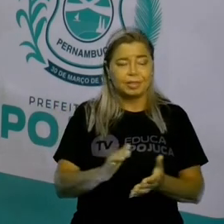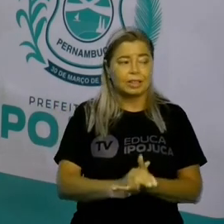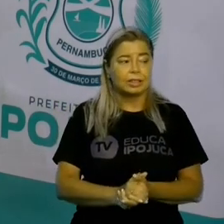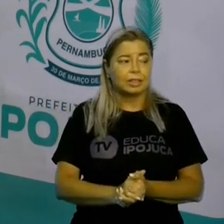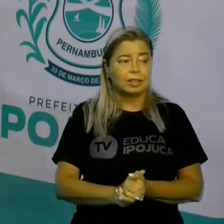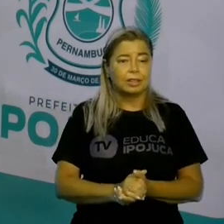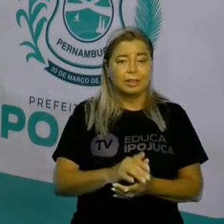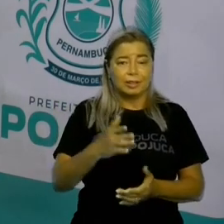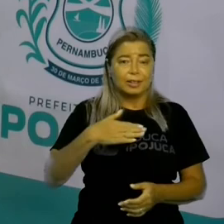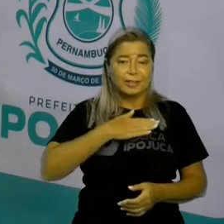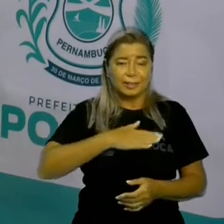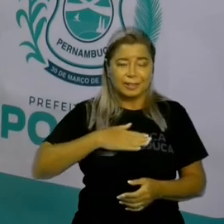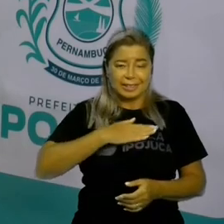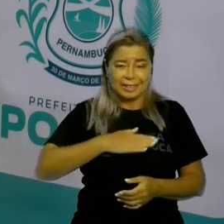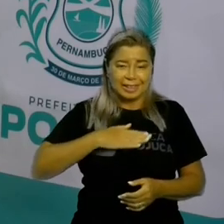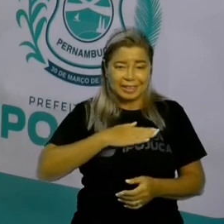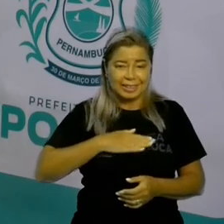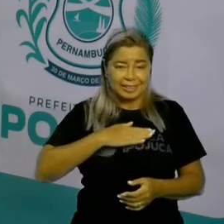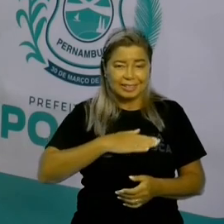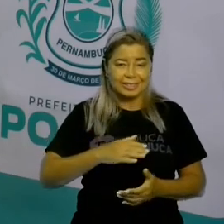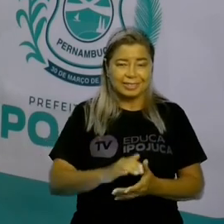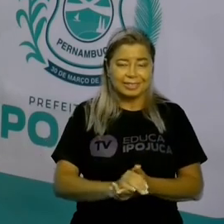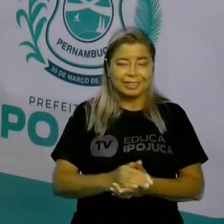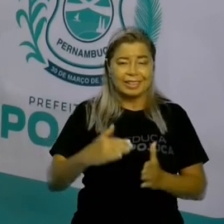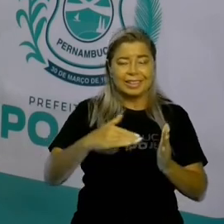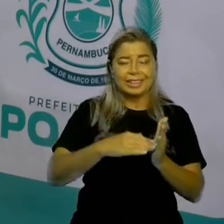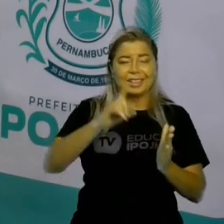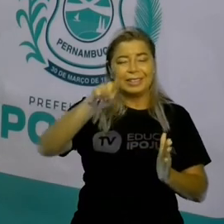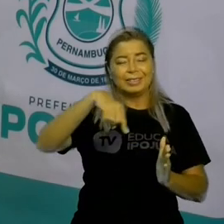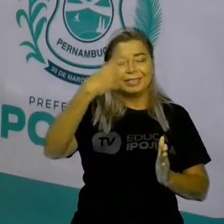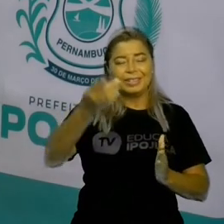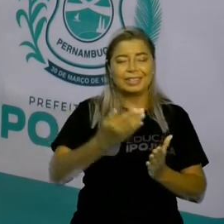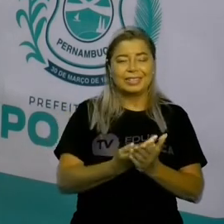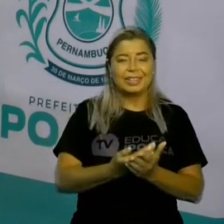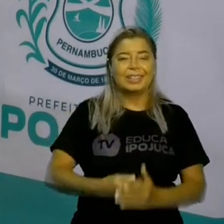14.255. Gostaram da dica? Pois é. Até a próxima aula,